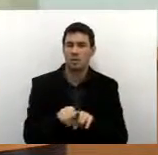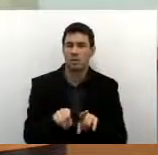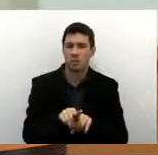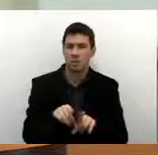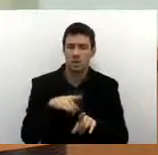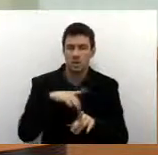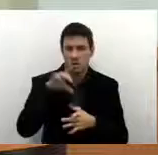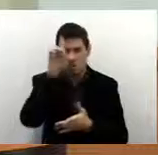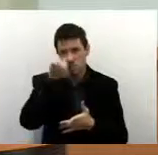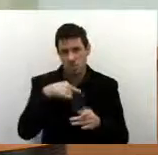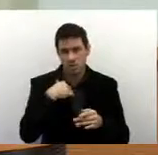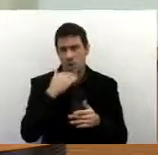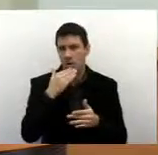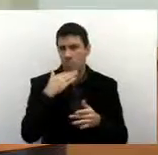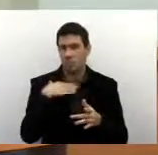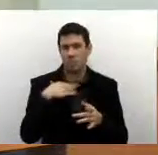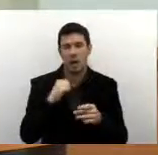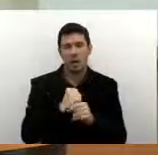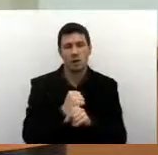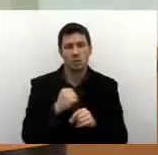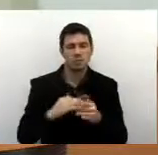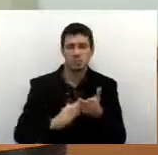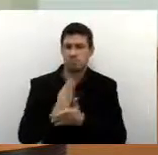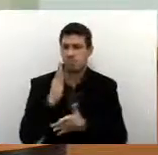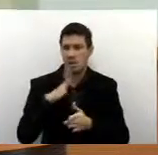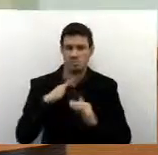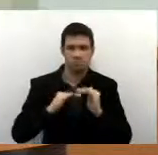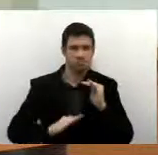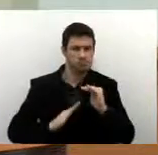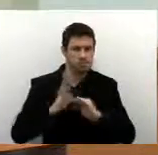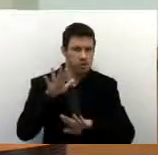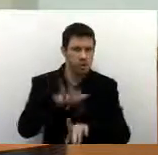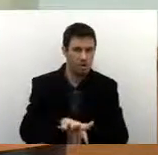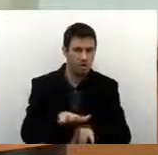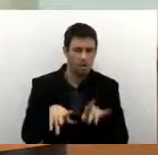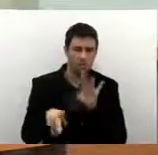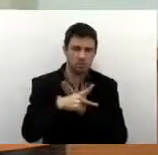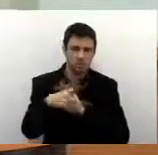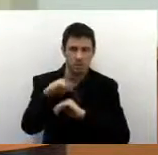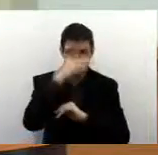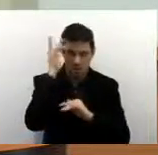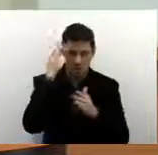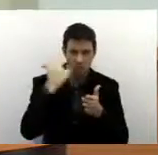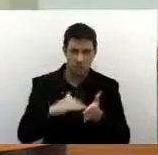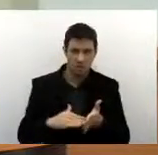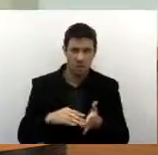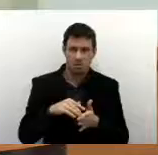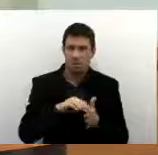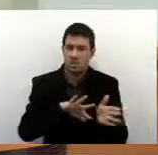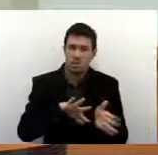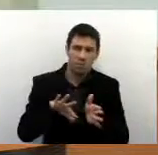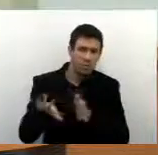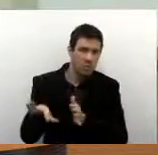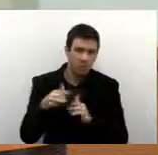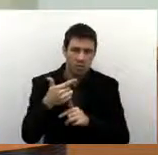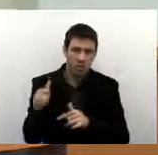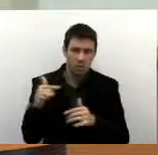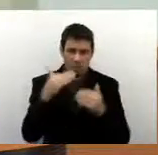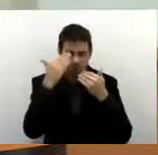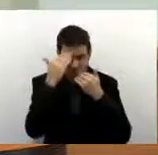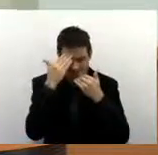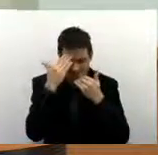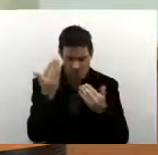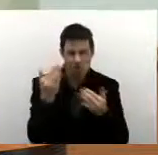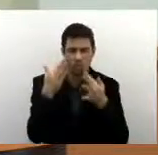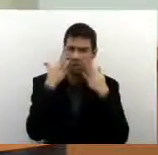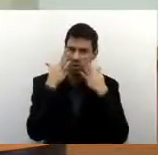pode passar por cima do secretário para enviar um requerimento ao presidente da Câmara sem a ciência de Vossa Excelência. Do resto, eu agradeço